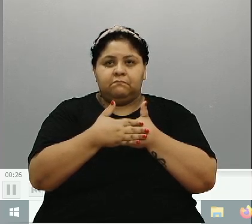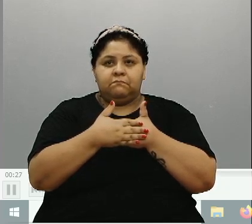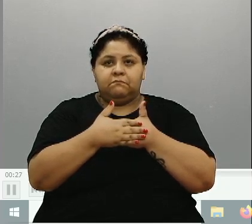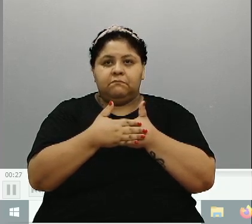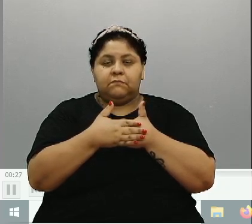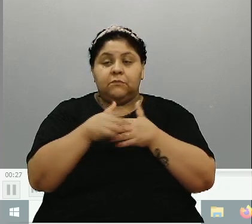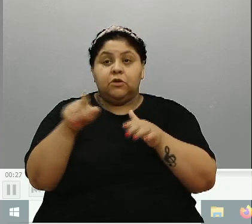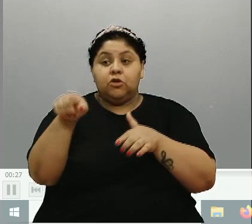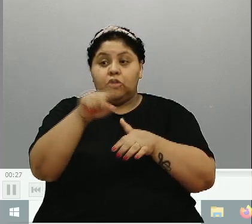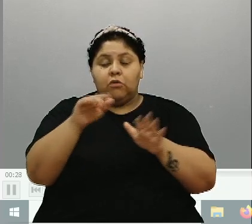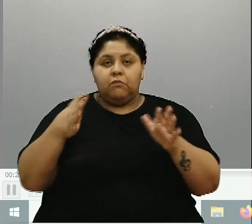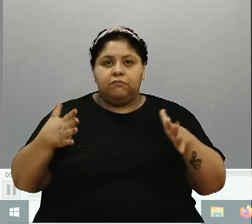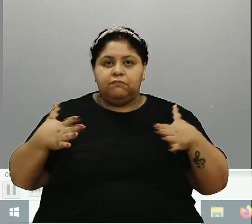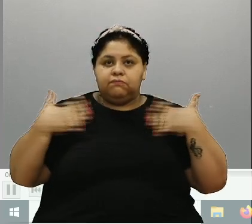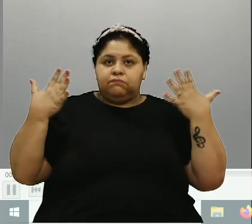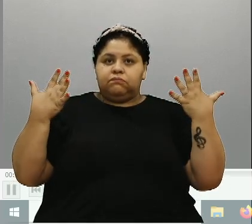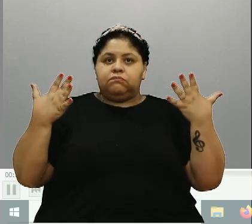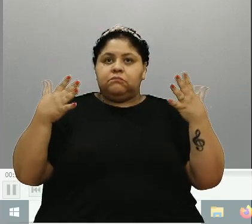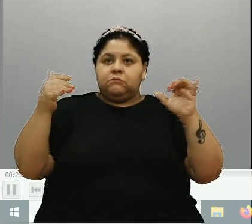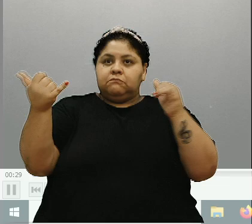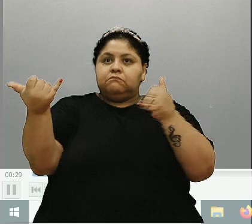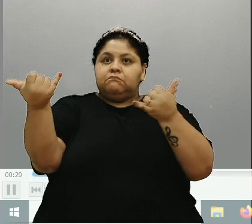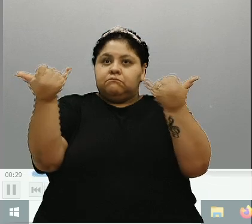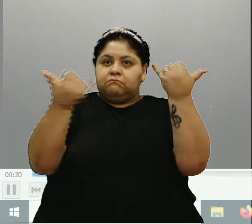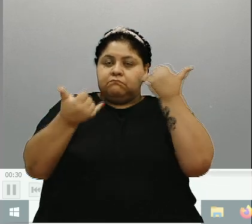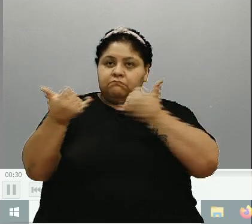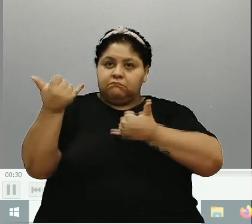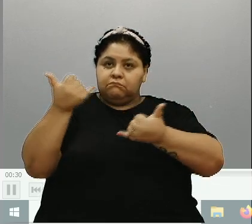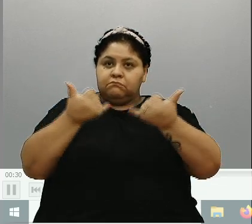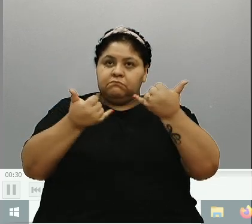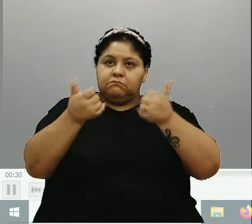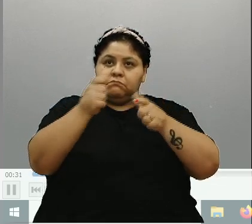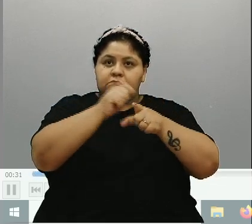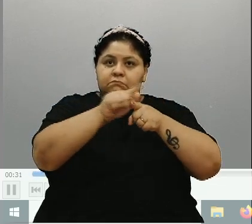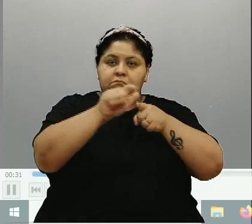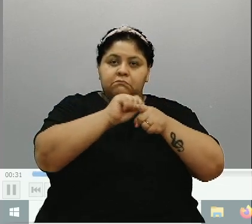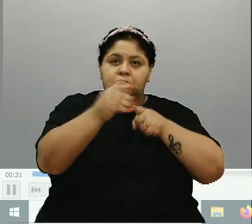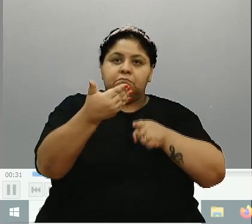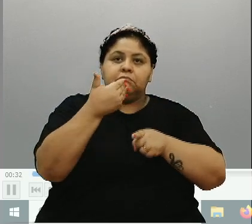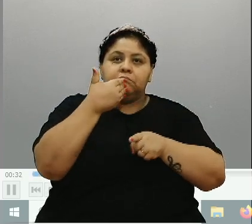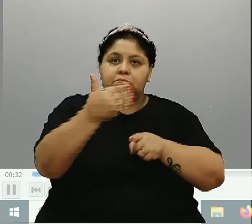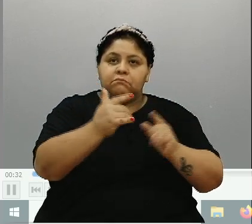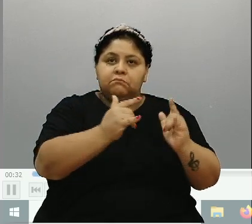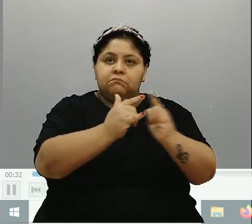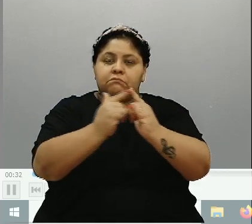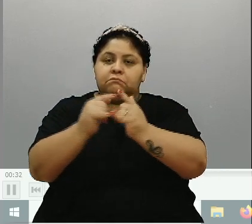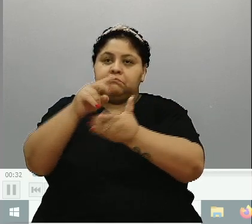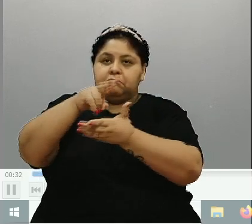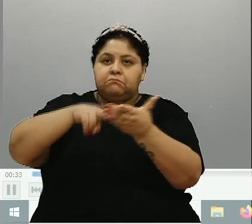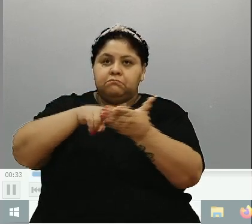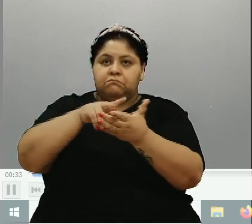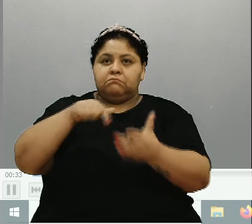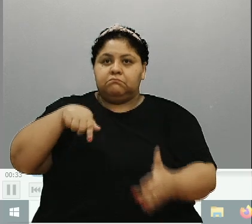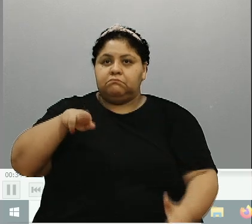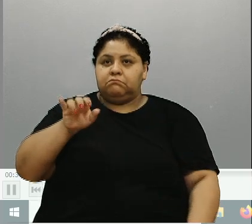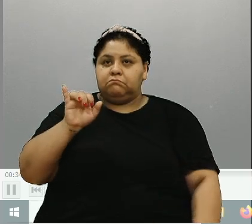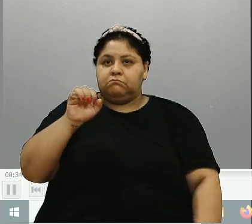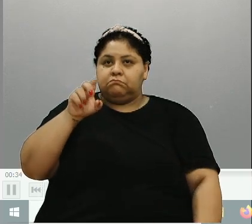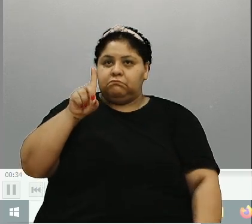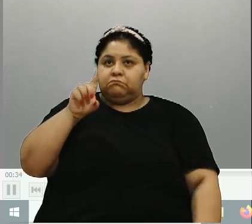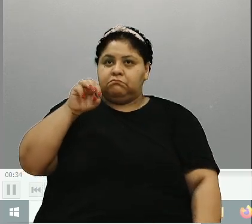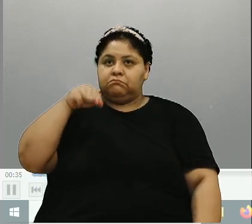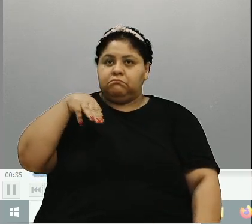Fomos surpreendidos com uma notificação do locador solicitando que o Instituto de Leitura Quindim se